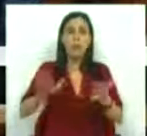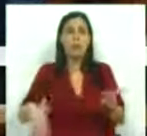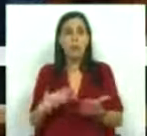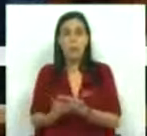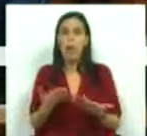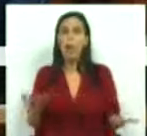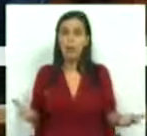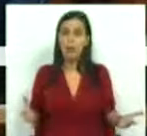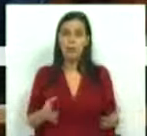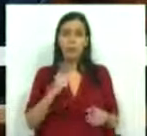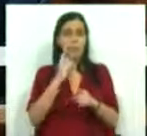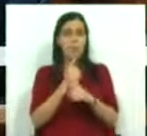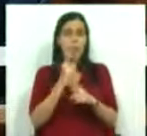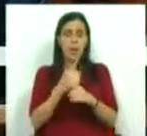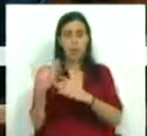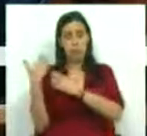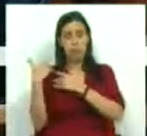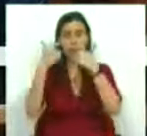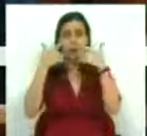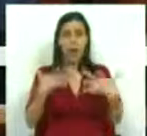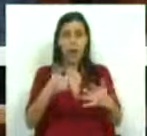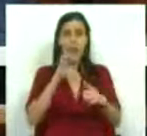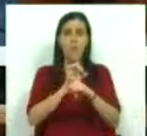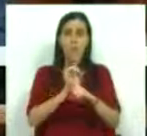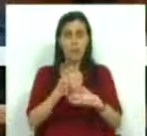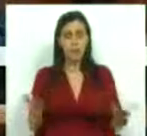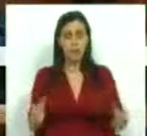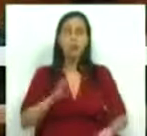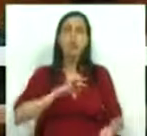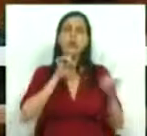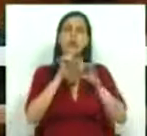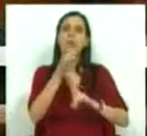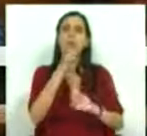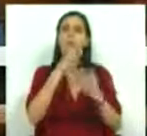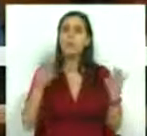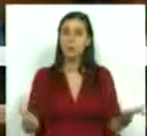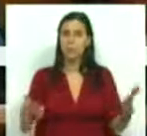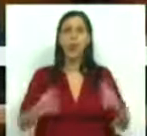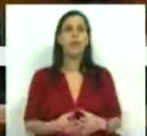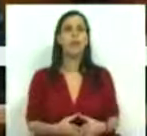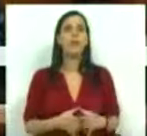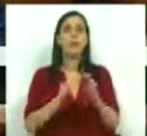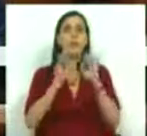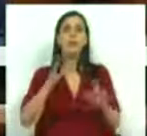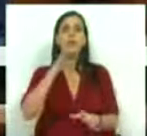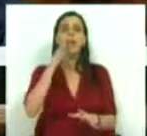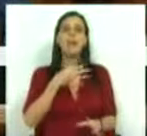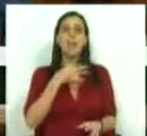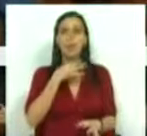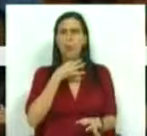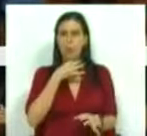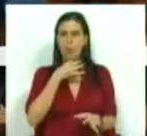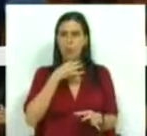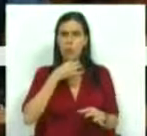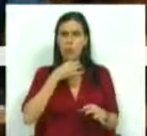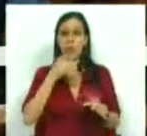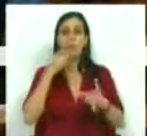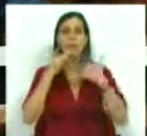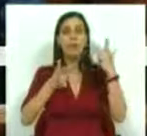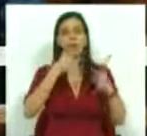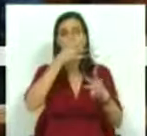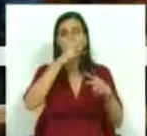proposta precisamente dos mesmos responsáveis por eles. Senhores deputados, como dizia o coro na peça